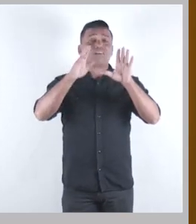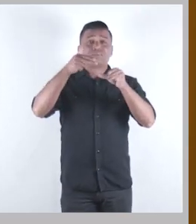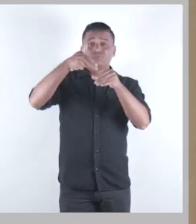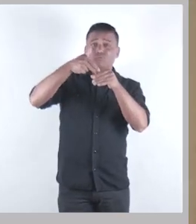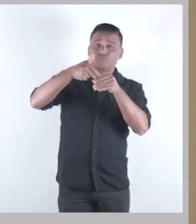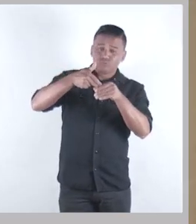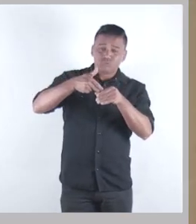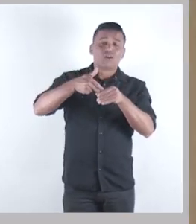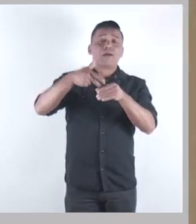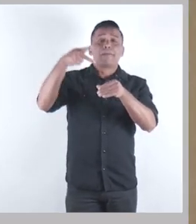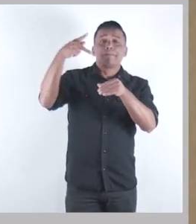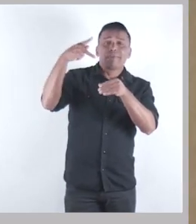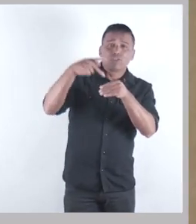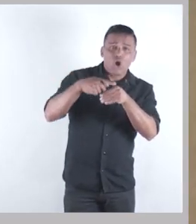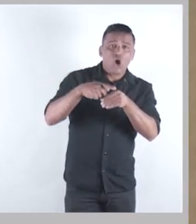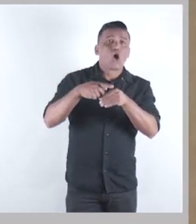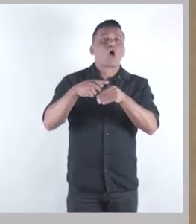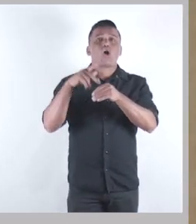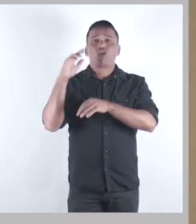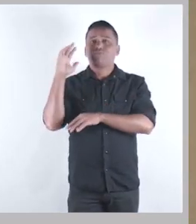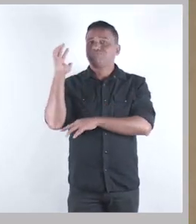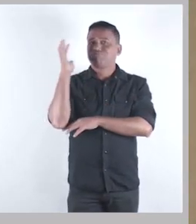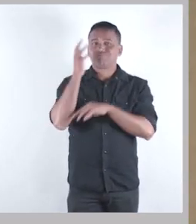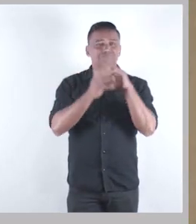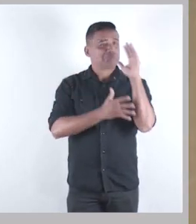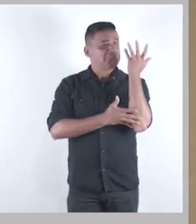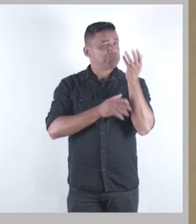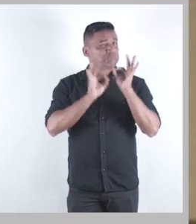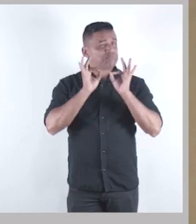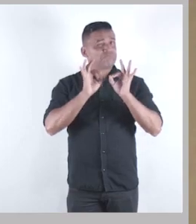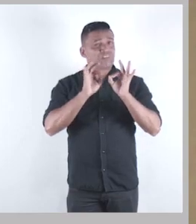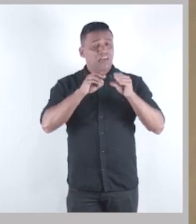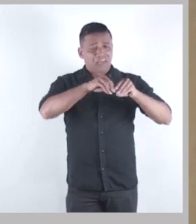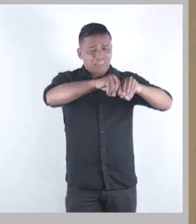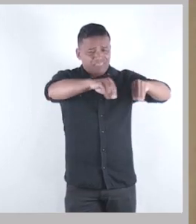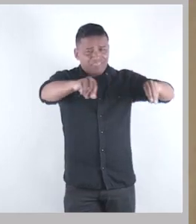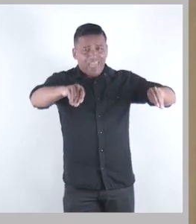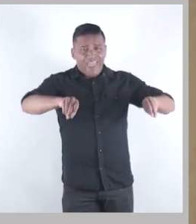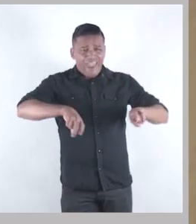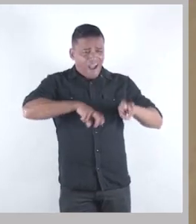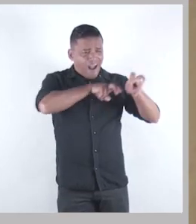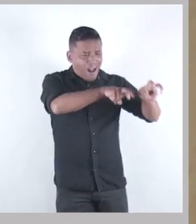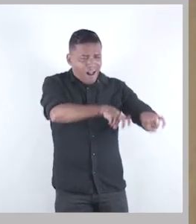preciosa, Moçambique tem uma terra arável em toda a sua